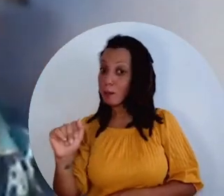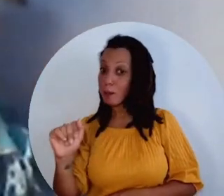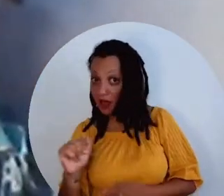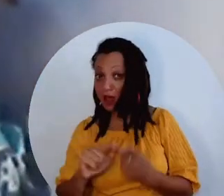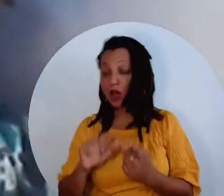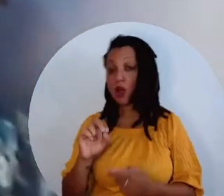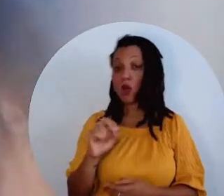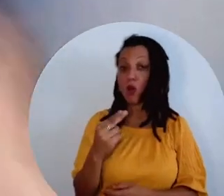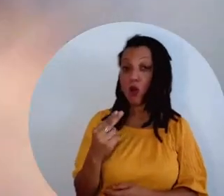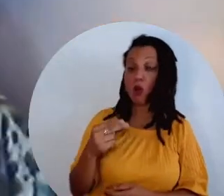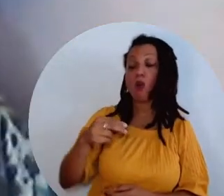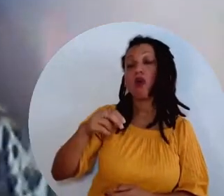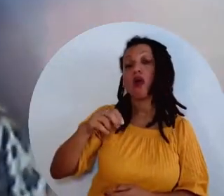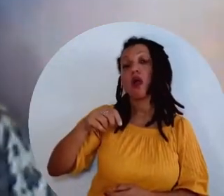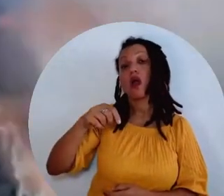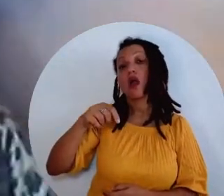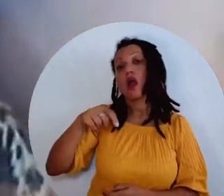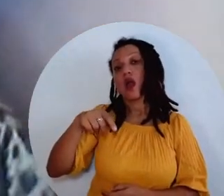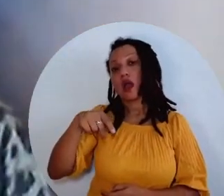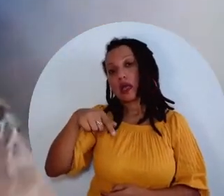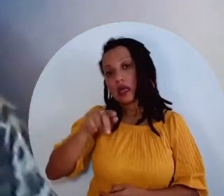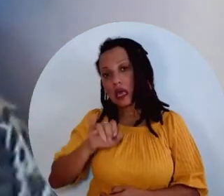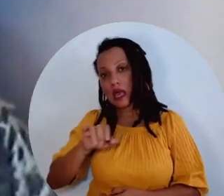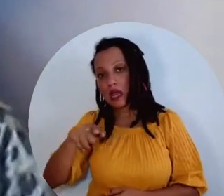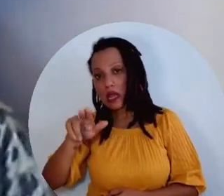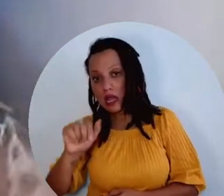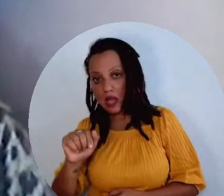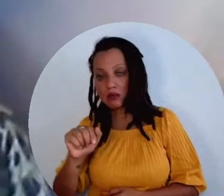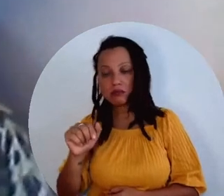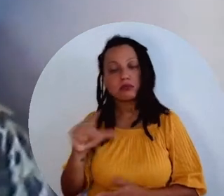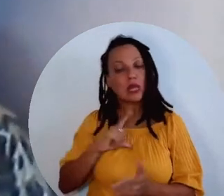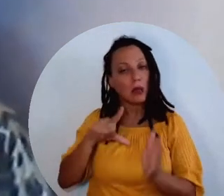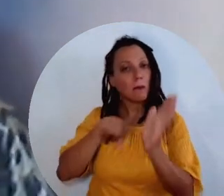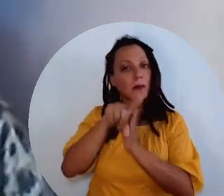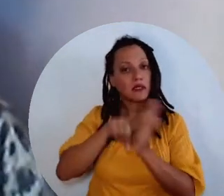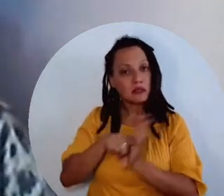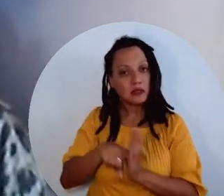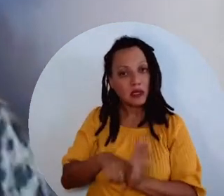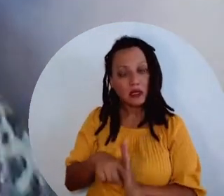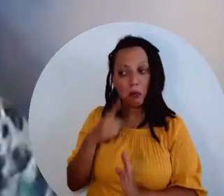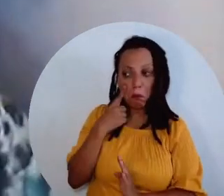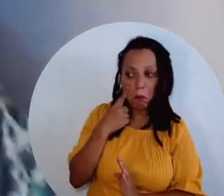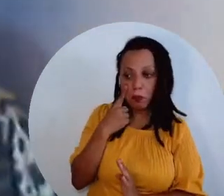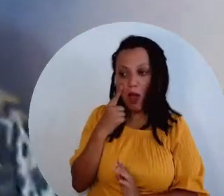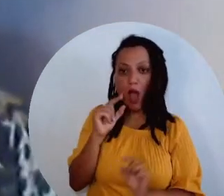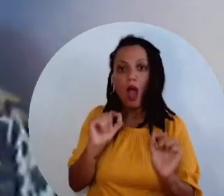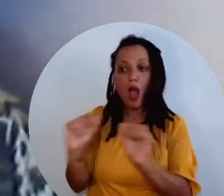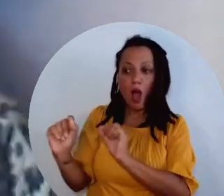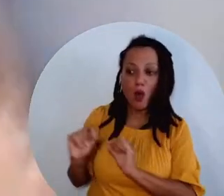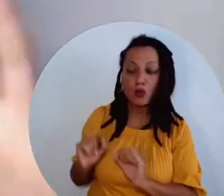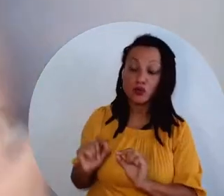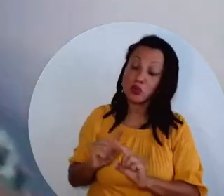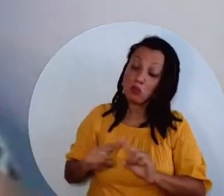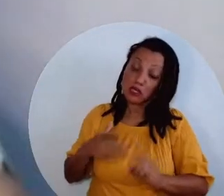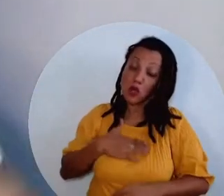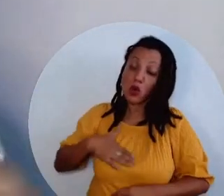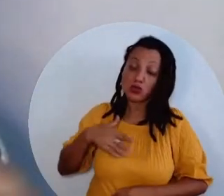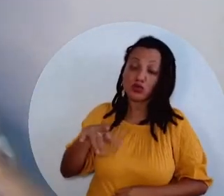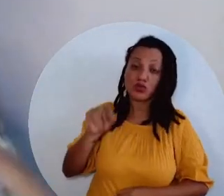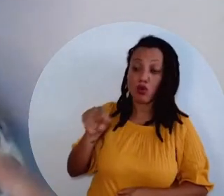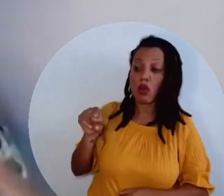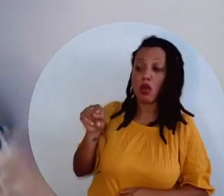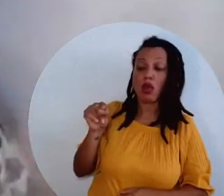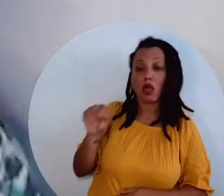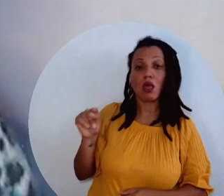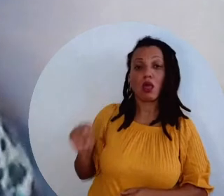no Quênia, né? Há uma divergência aí que os próprios estudos, enfim. Existem outros territórios também, mas eu gosto de usar esses